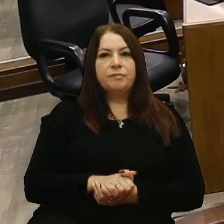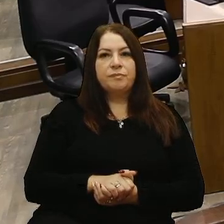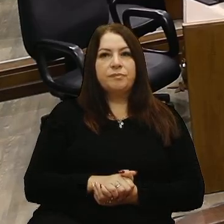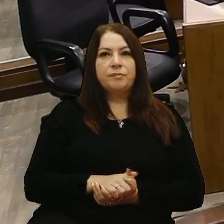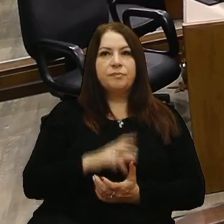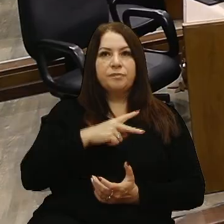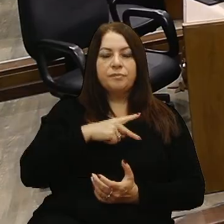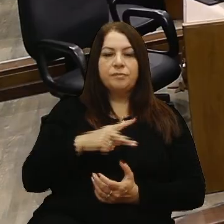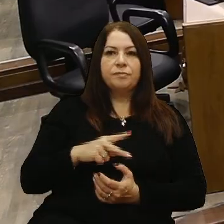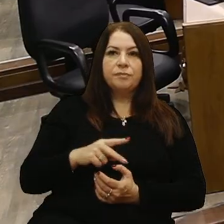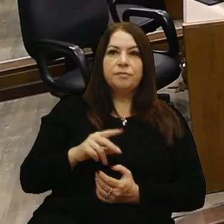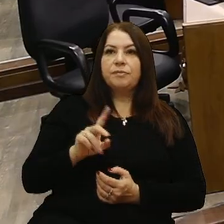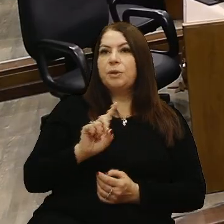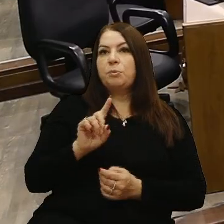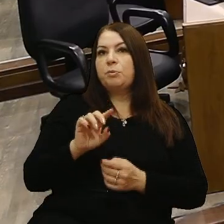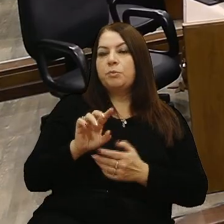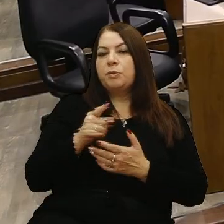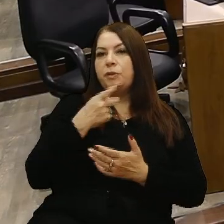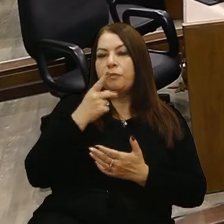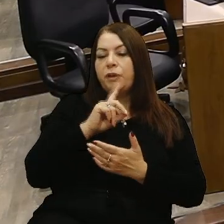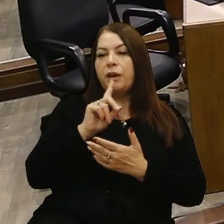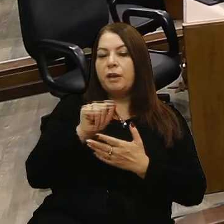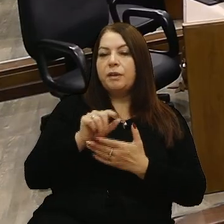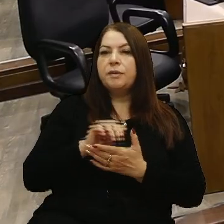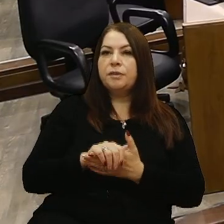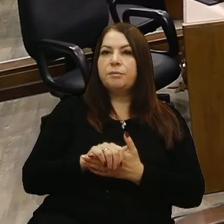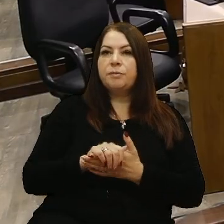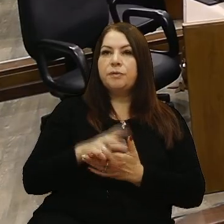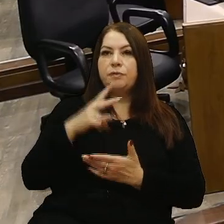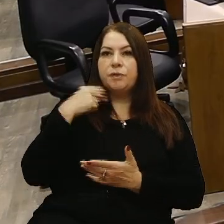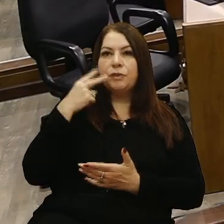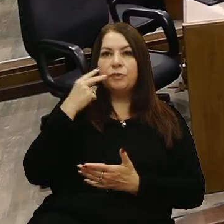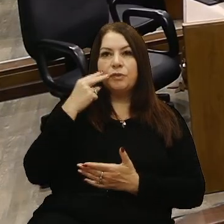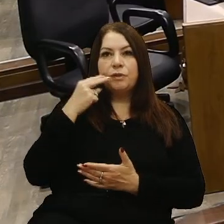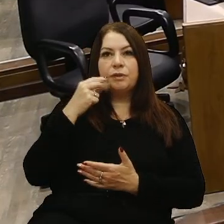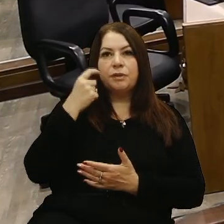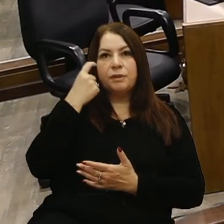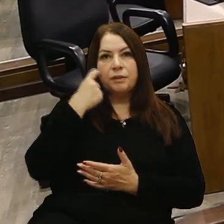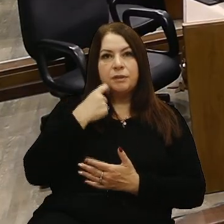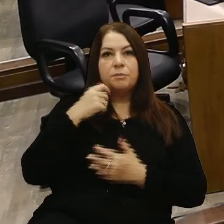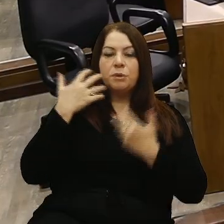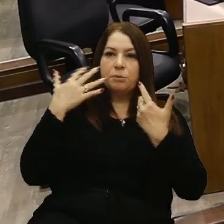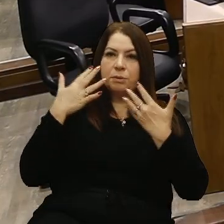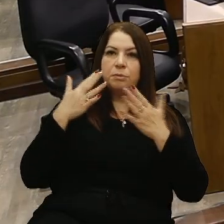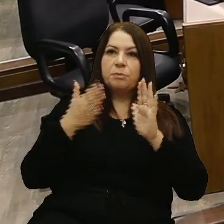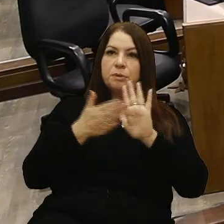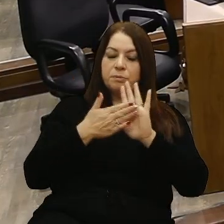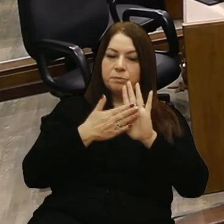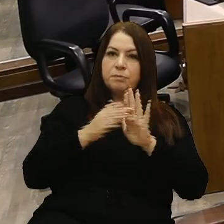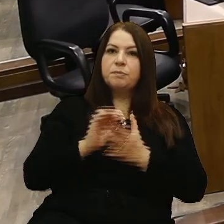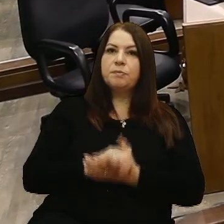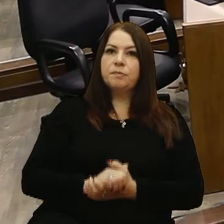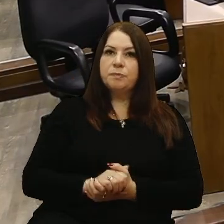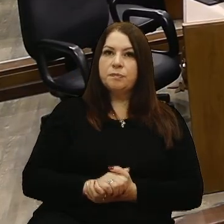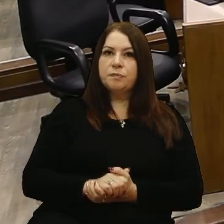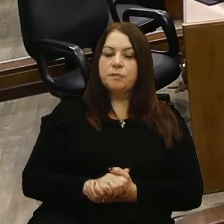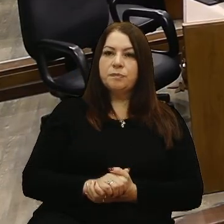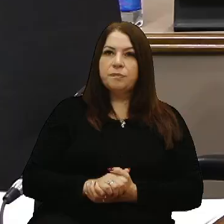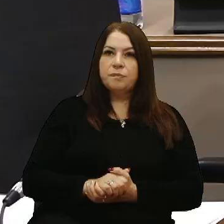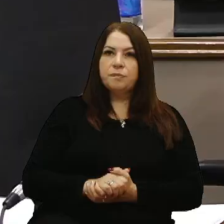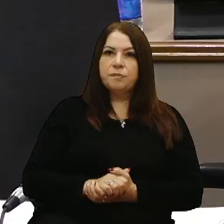Senhor presidente, não poderia deixar de mencionar o nosso vereador Caleb, né, parabenizá-lo pela propositura, né, que